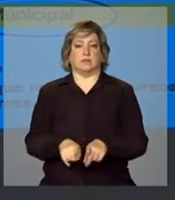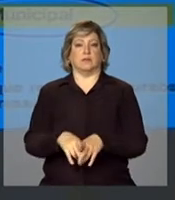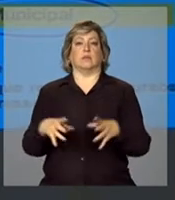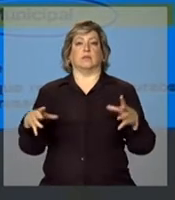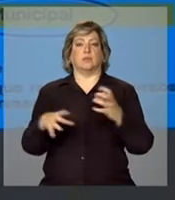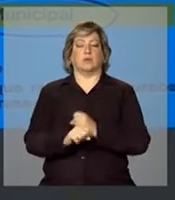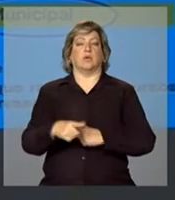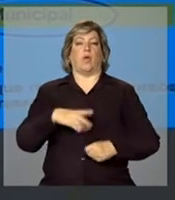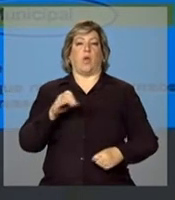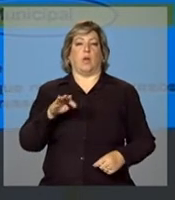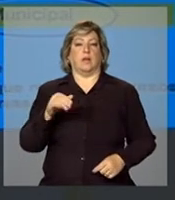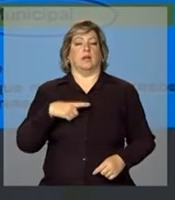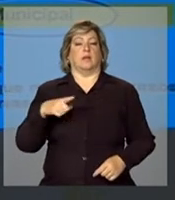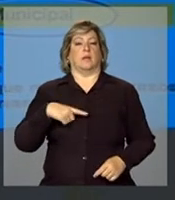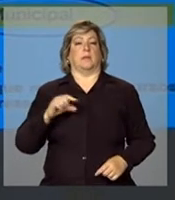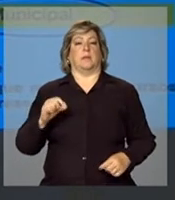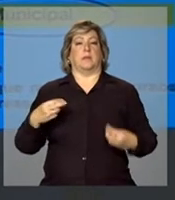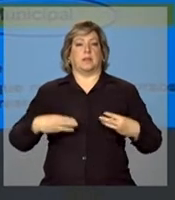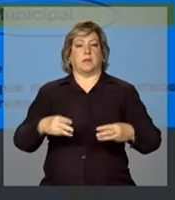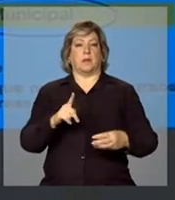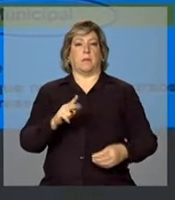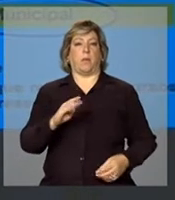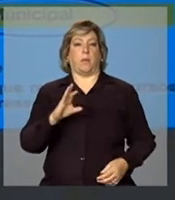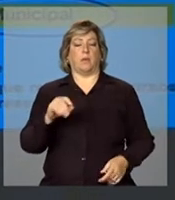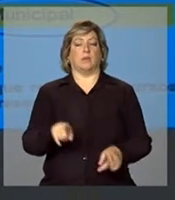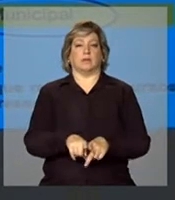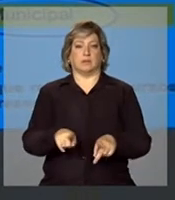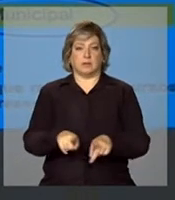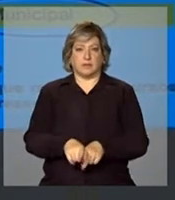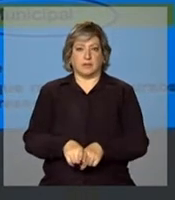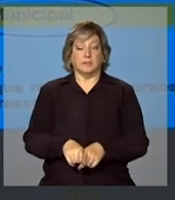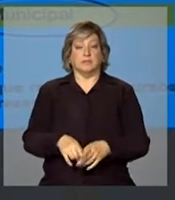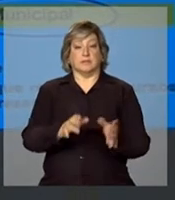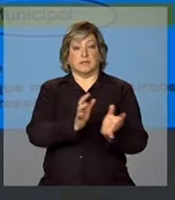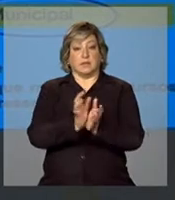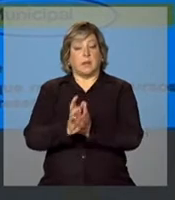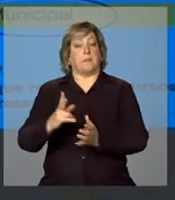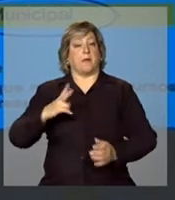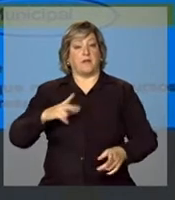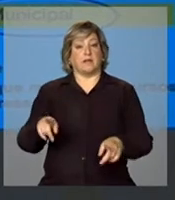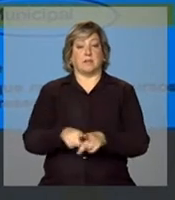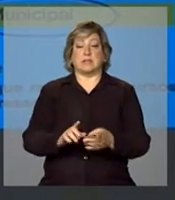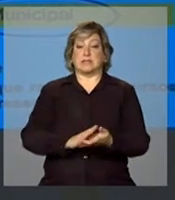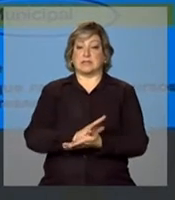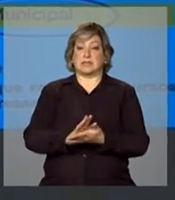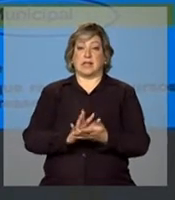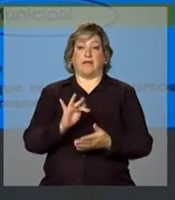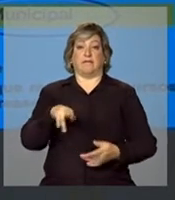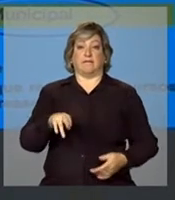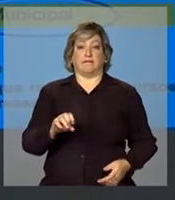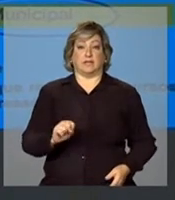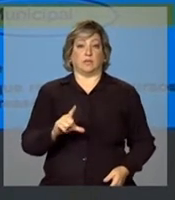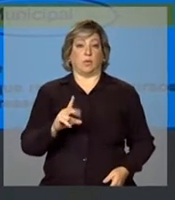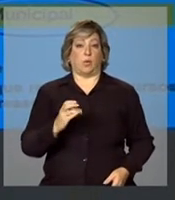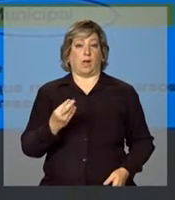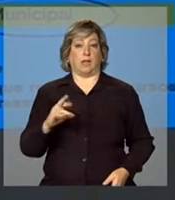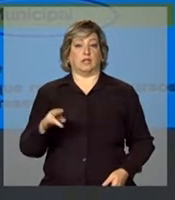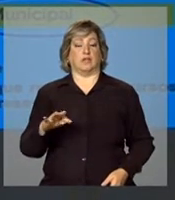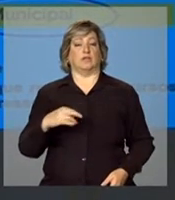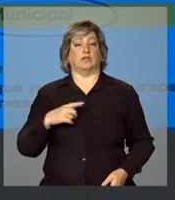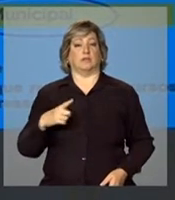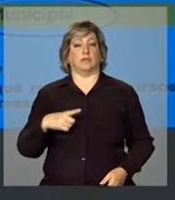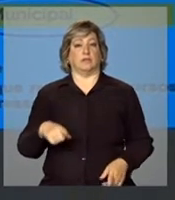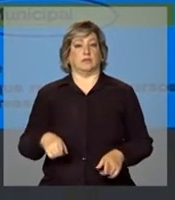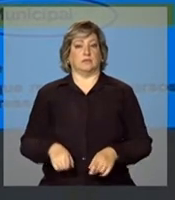contas, Ministério Público e até mesmo entidades privadas sem fins lucrativos que recebam recursos públicos para a realização de ações de interesse